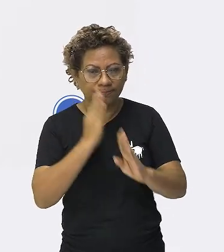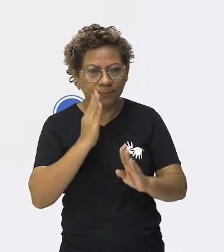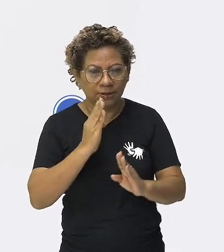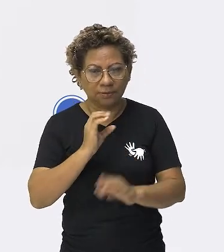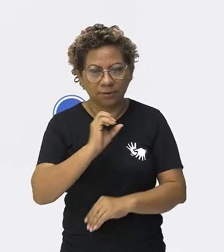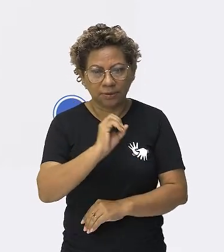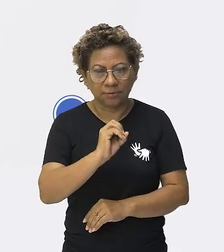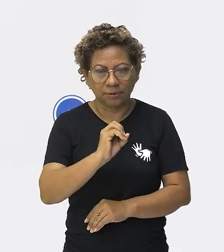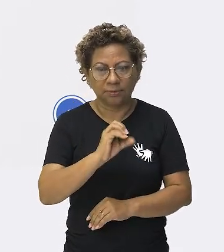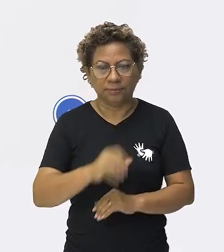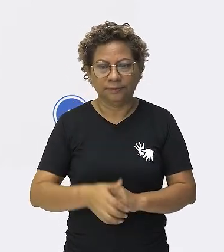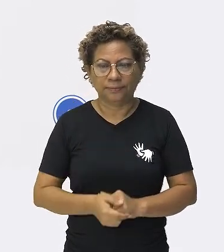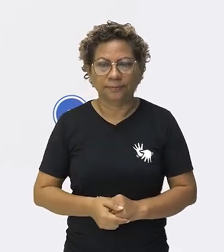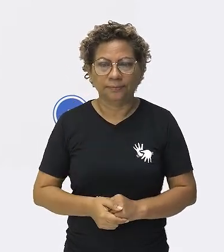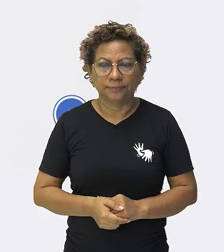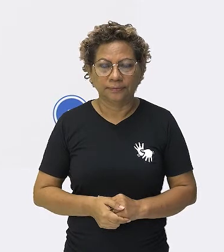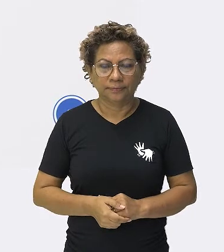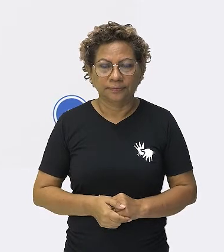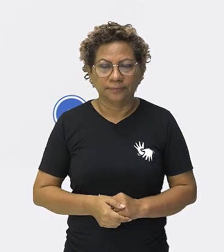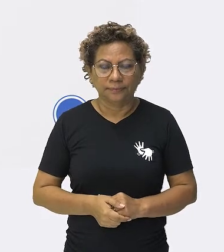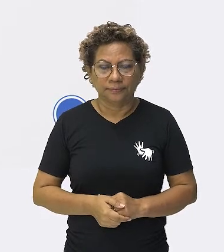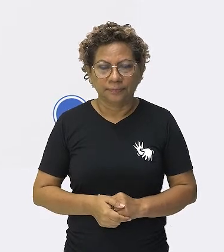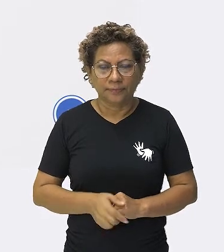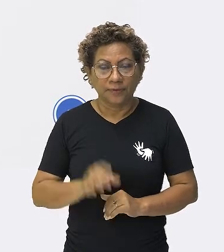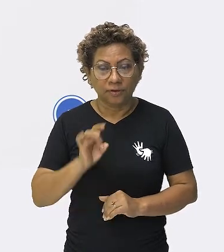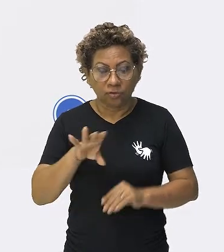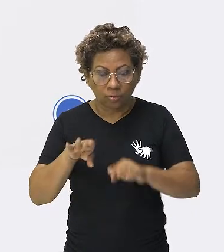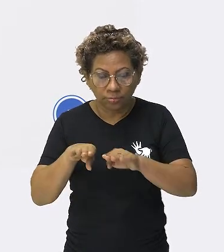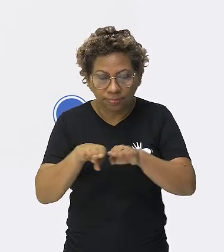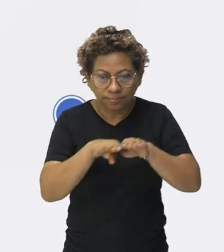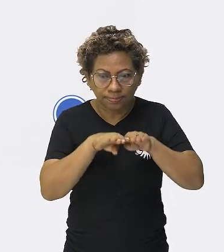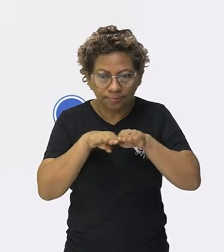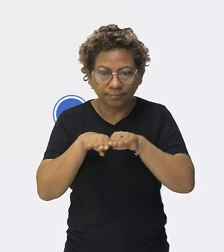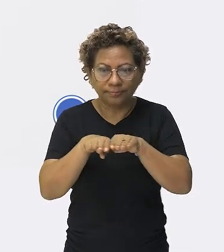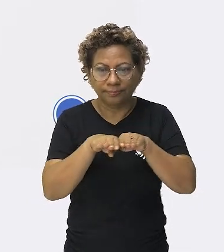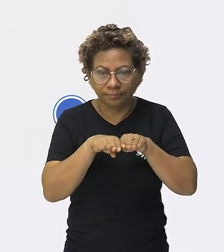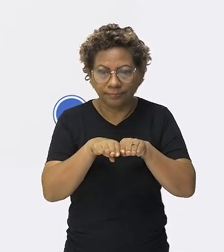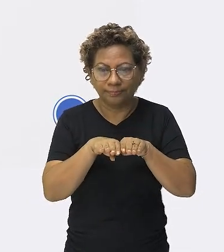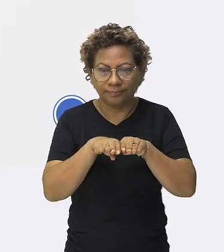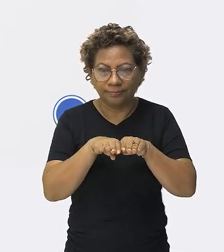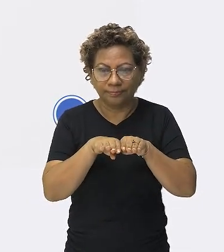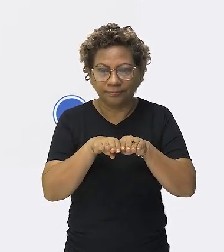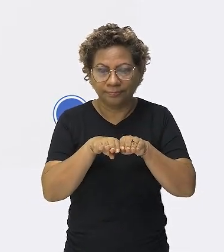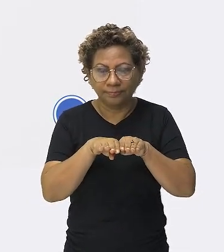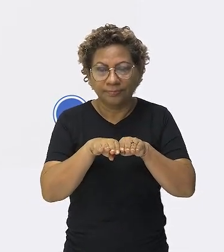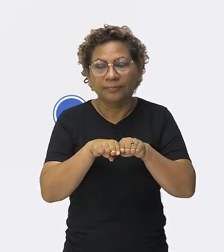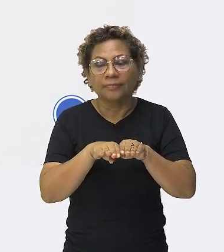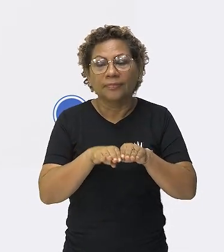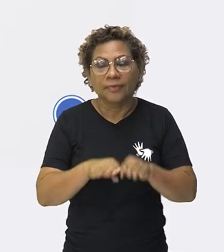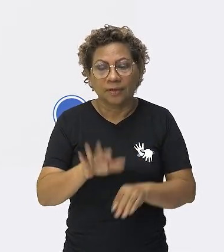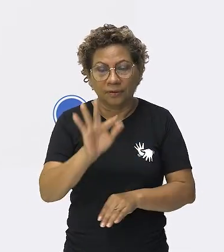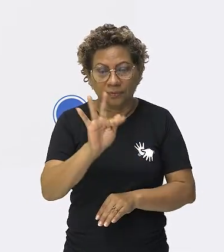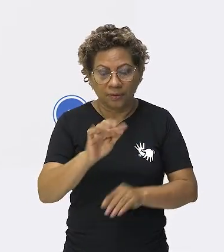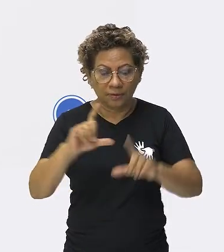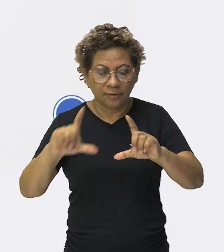de uma função afim, basta nós igualarmos, né, esse f de